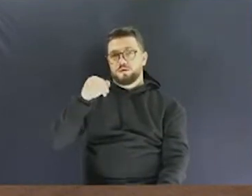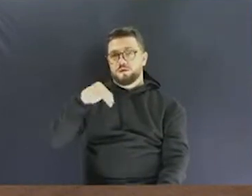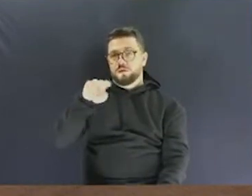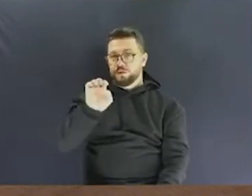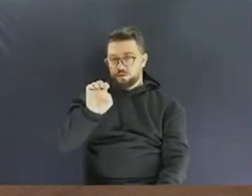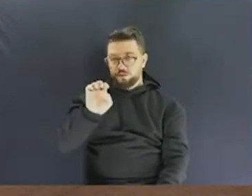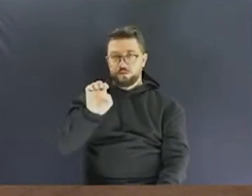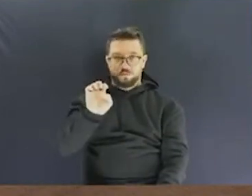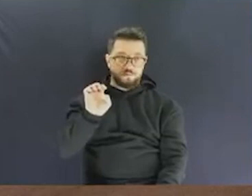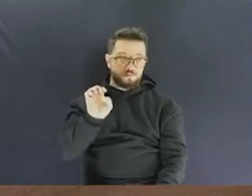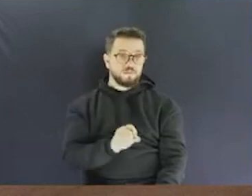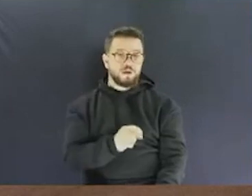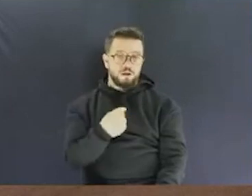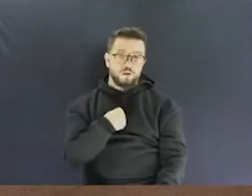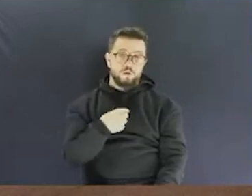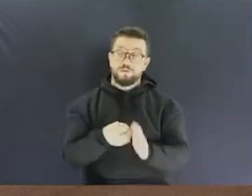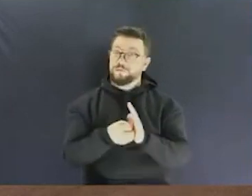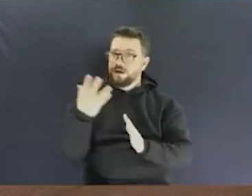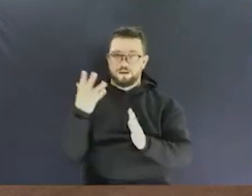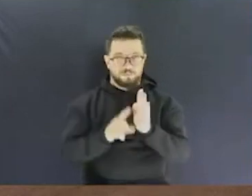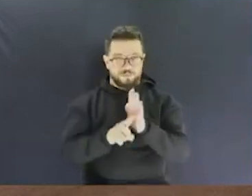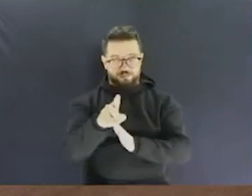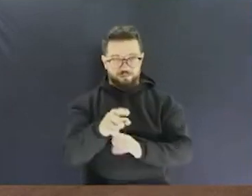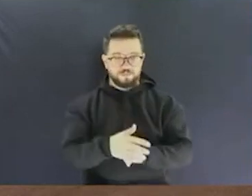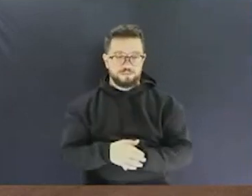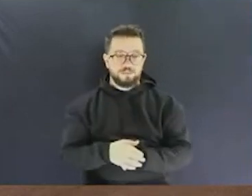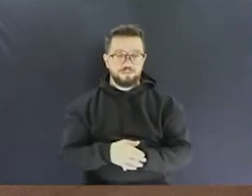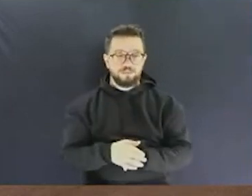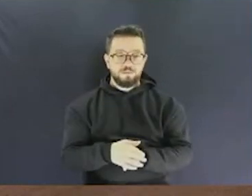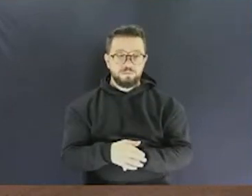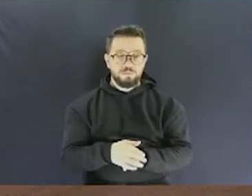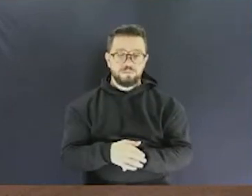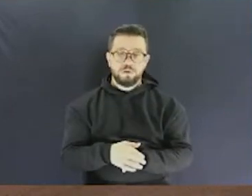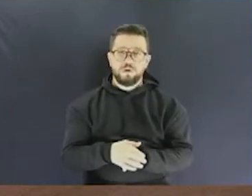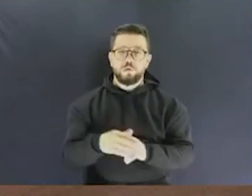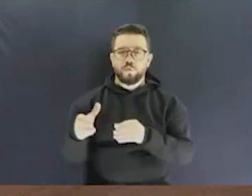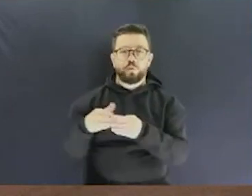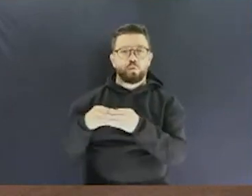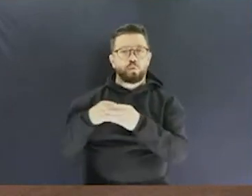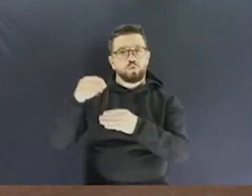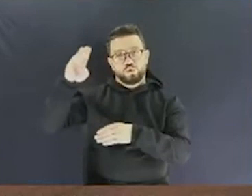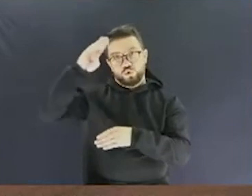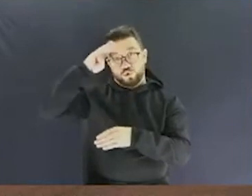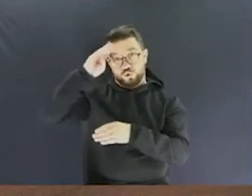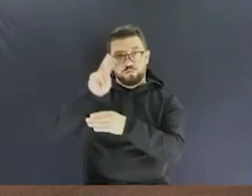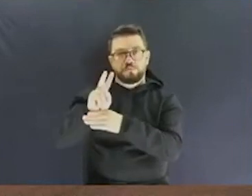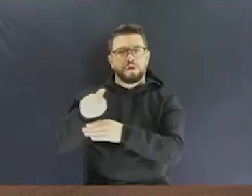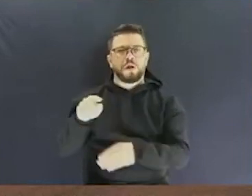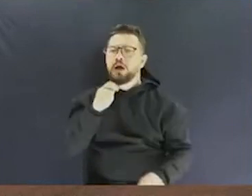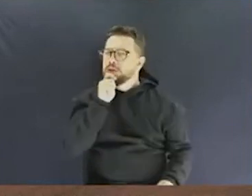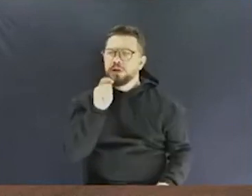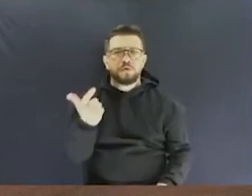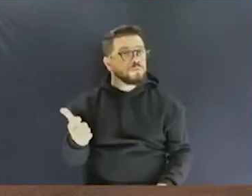primeira delas, então, queria saber se, com relação à questão do concurso para a Guarda Municipal, por que não houve, né, esse concurso e se há alguma previsão